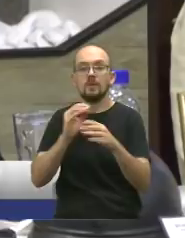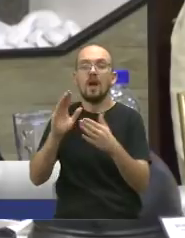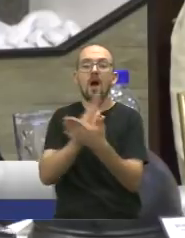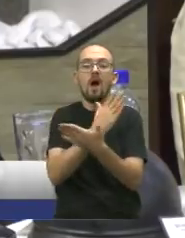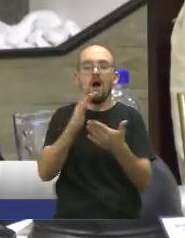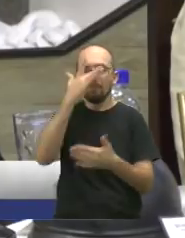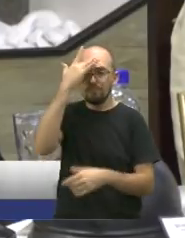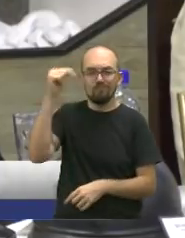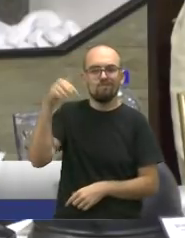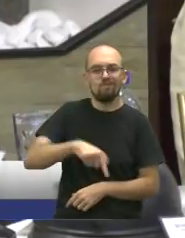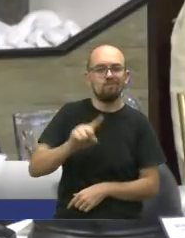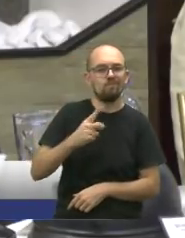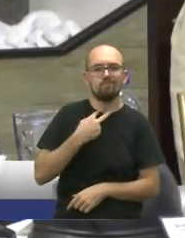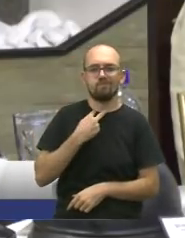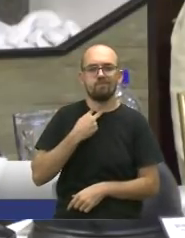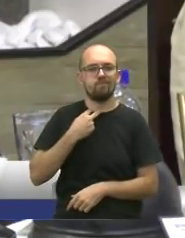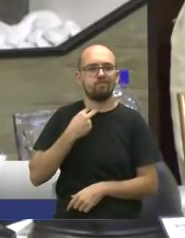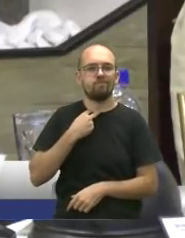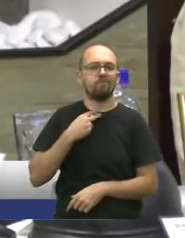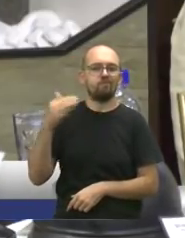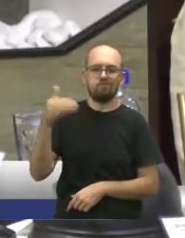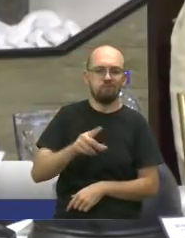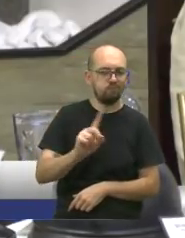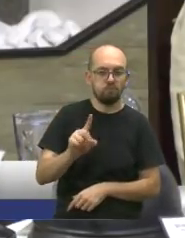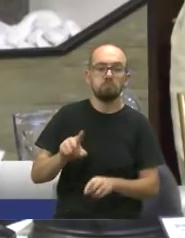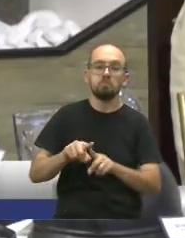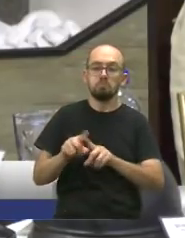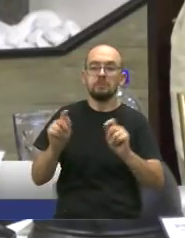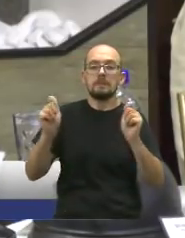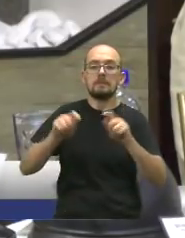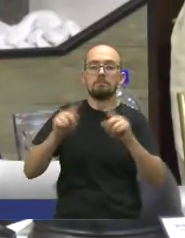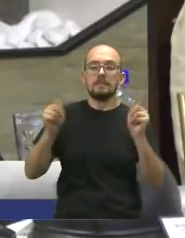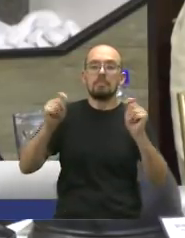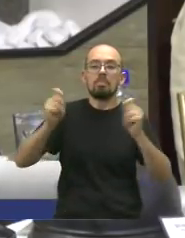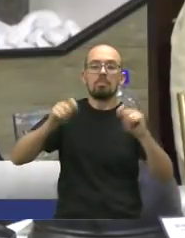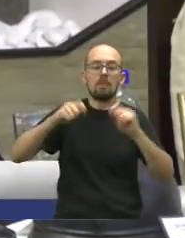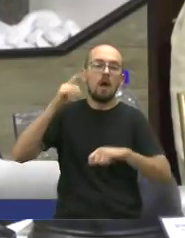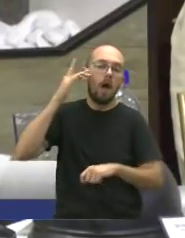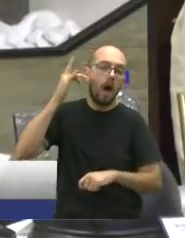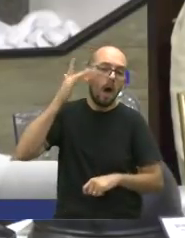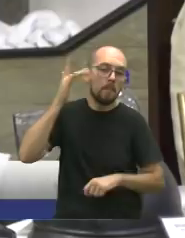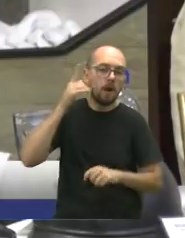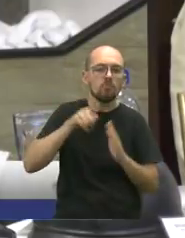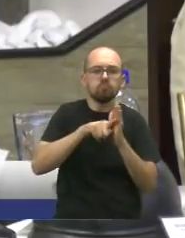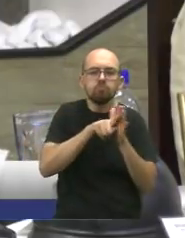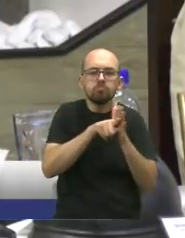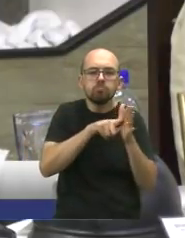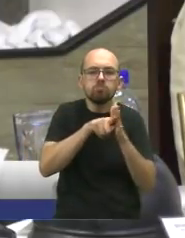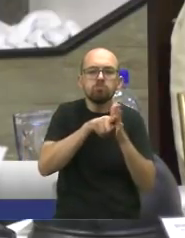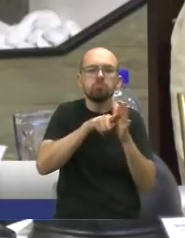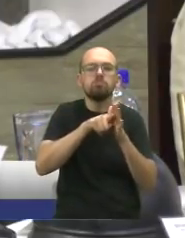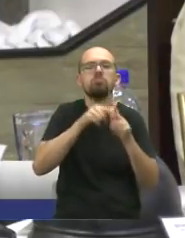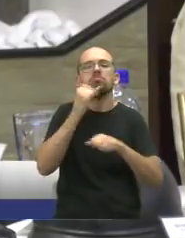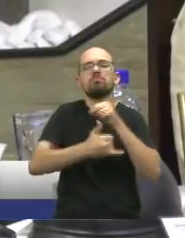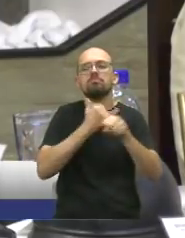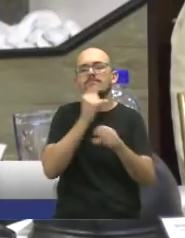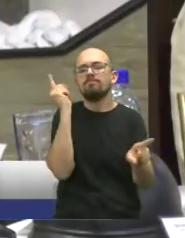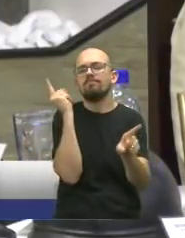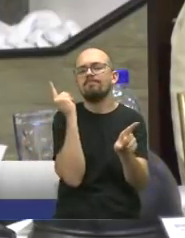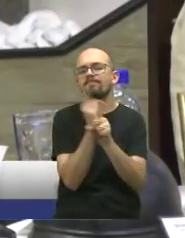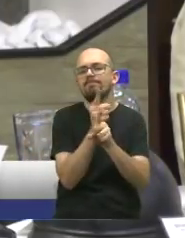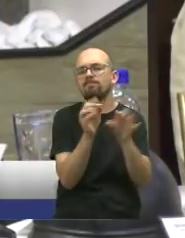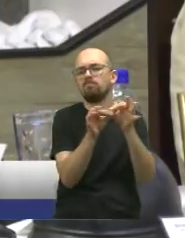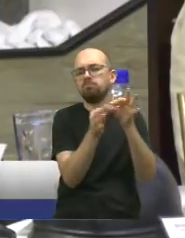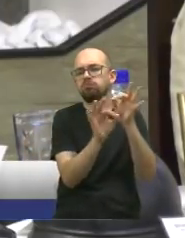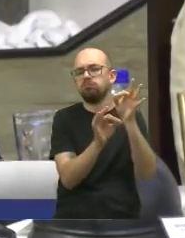puderam comparecer a possibilidade de pesquisar um conteúdo rico e inédito